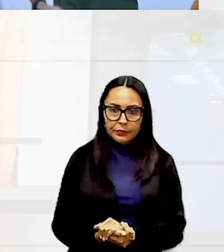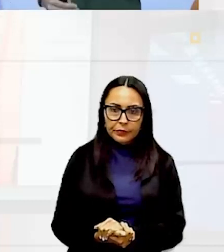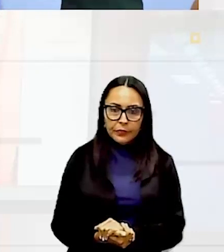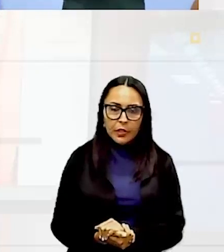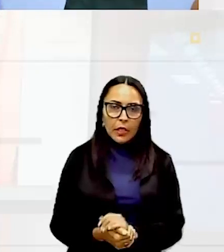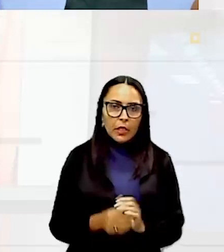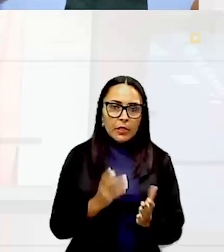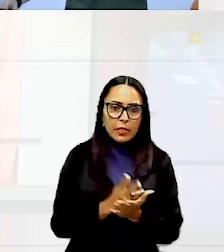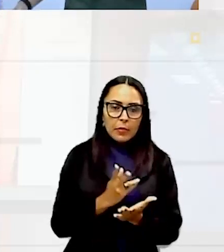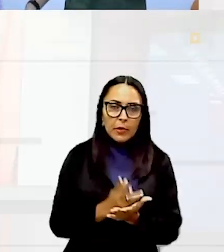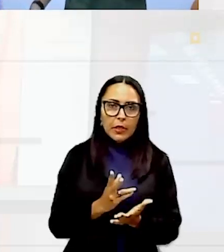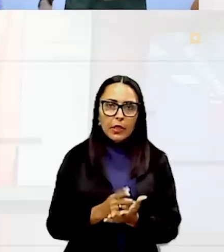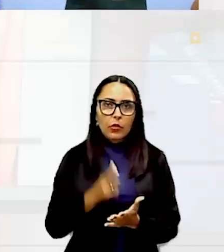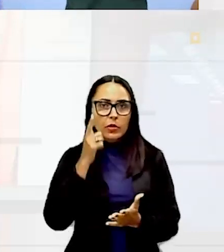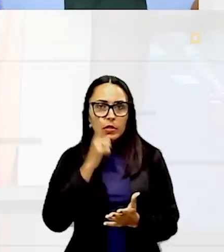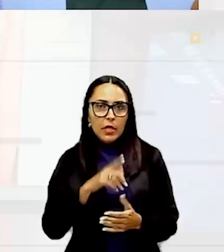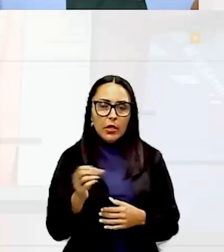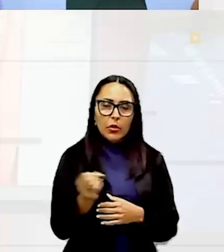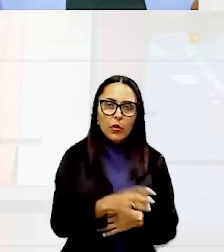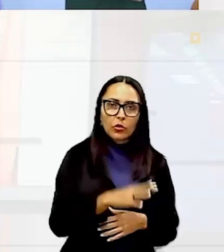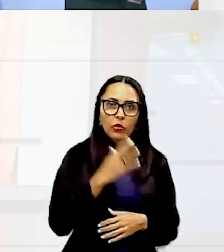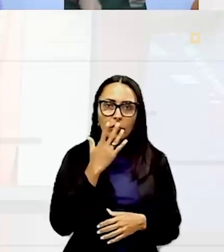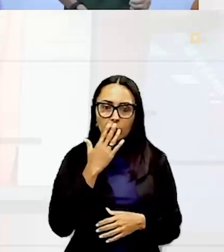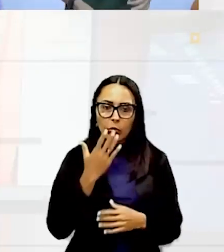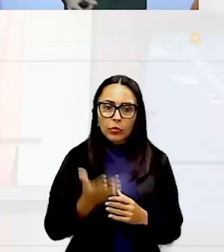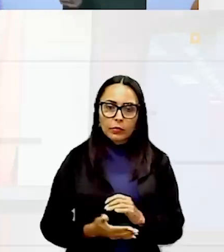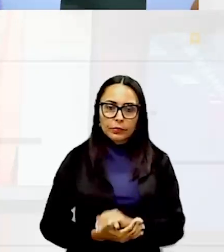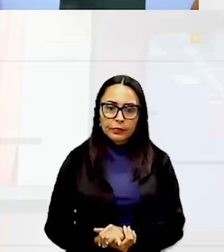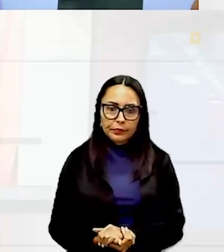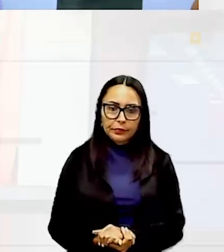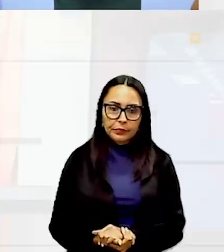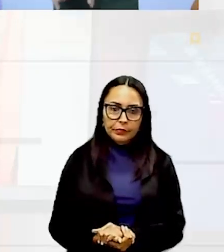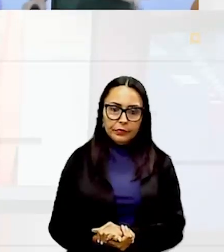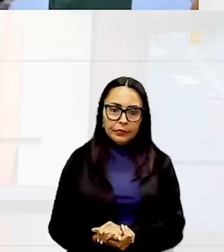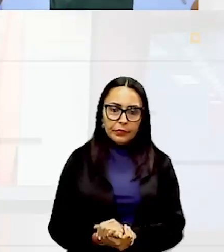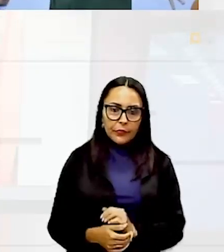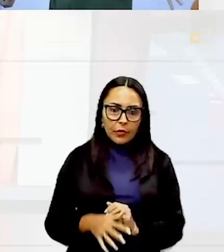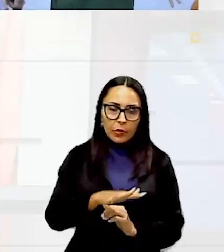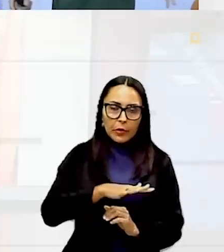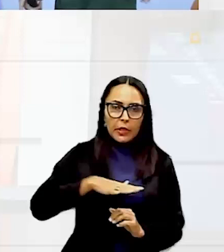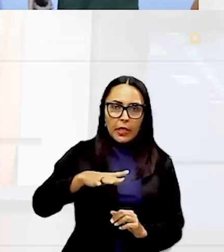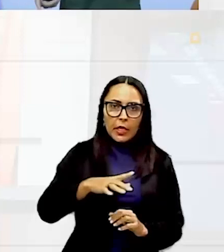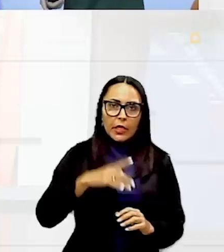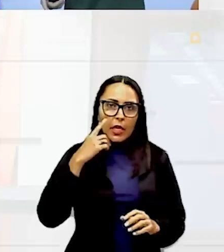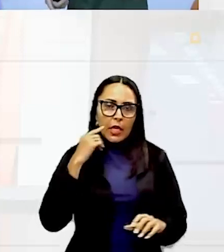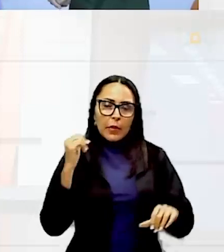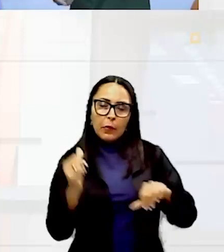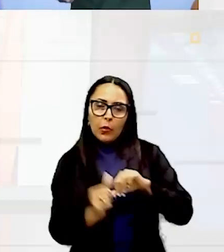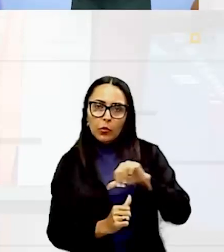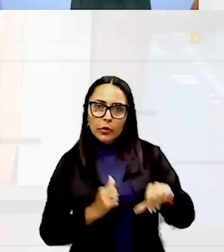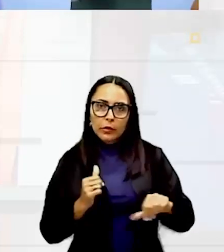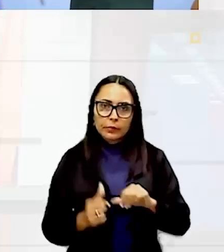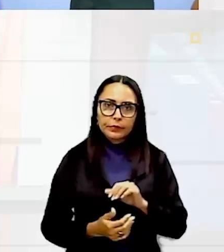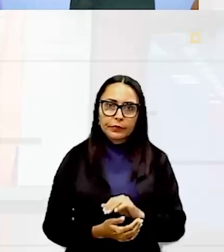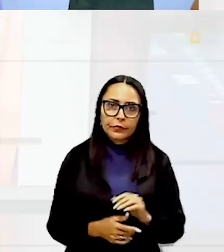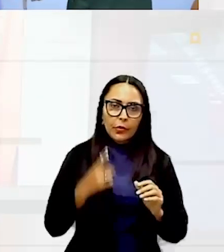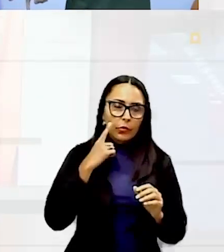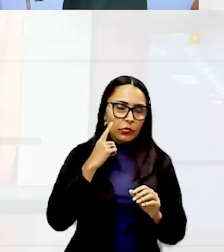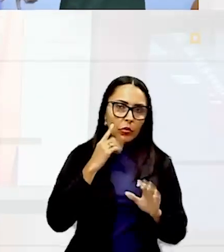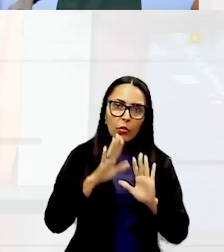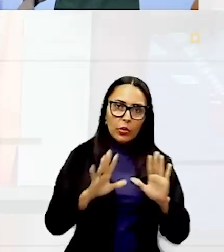E toda vez que ela consegue uma nova cor, como está no primeiro cenário, o ambiente muda. Ele não só